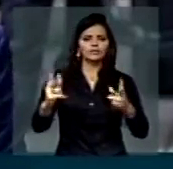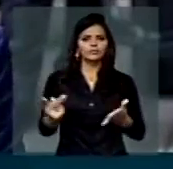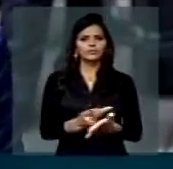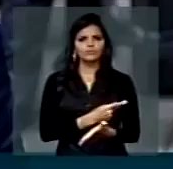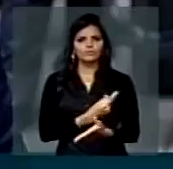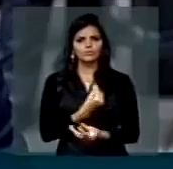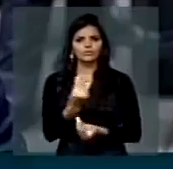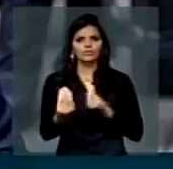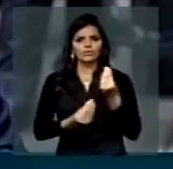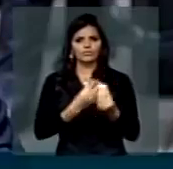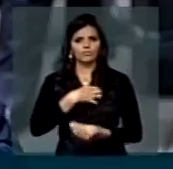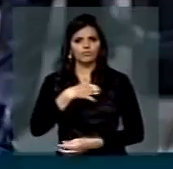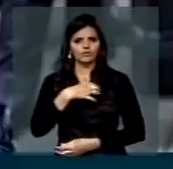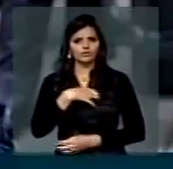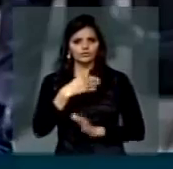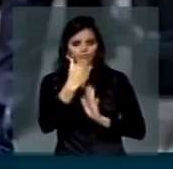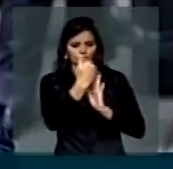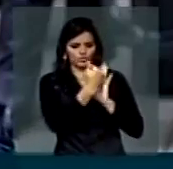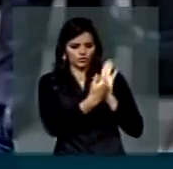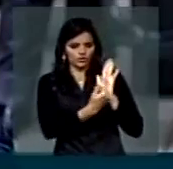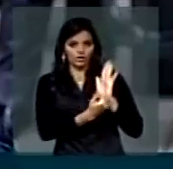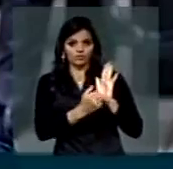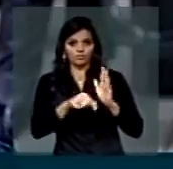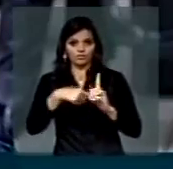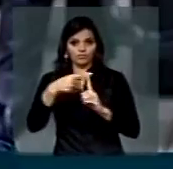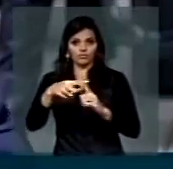que foi feito o Mais Médico,